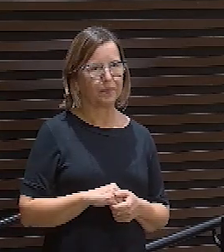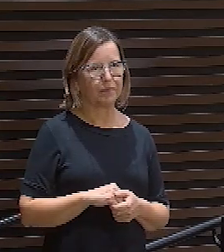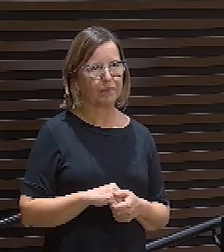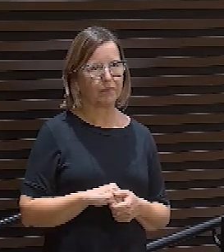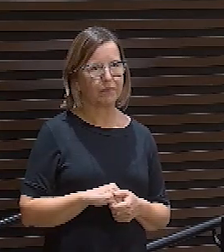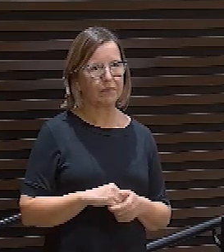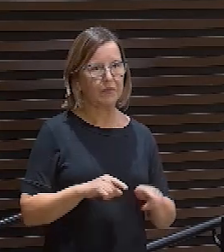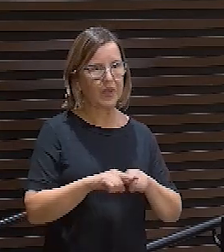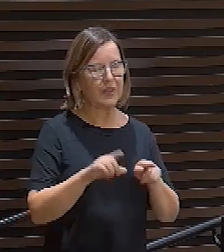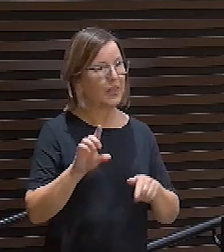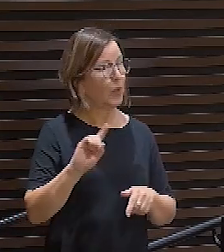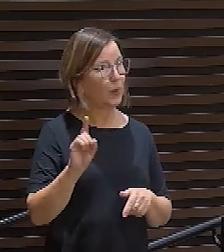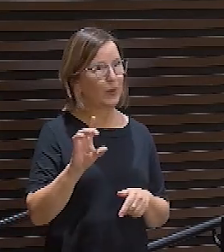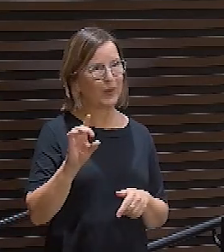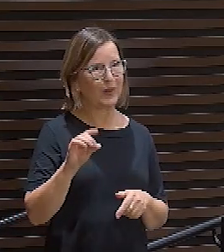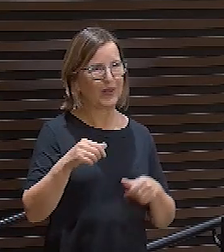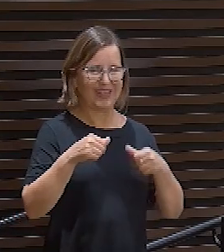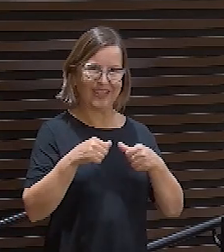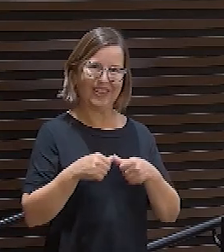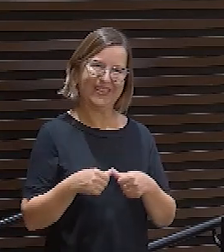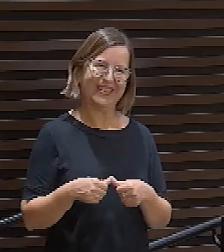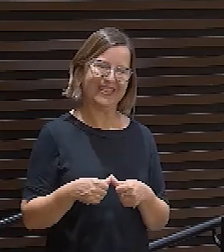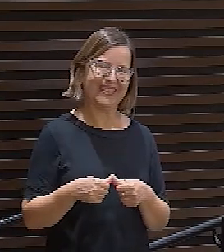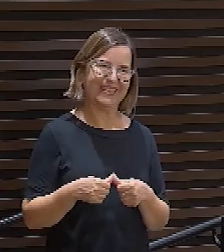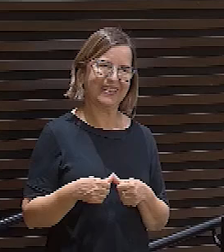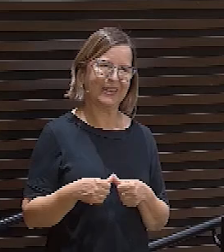Mas não é só isso.